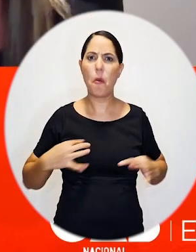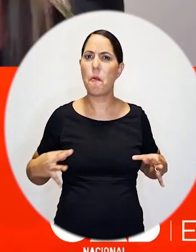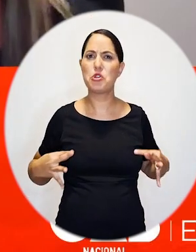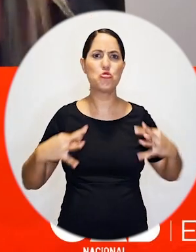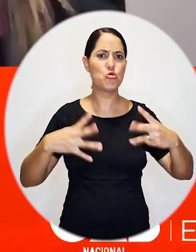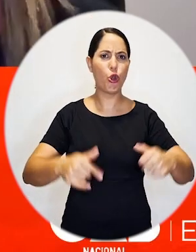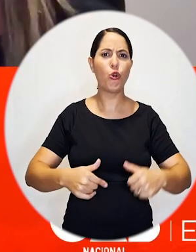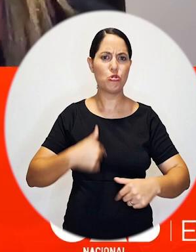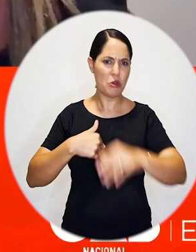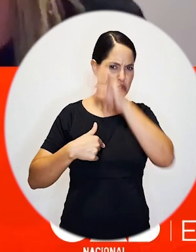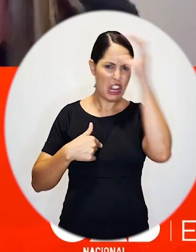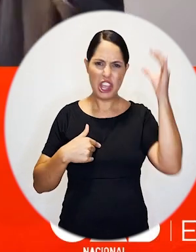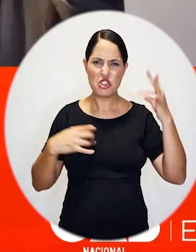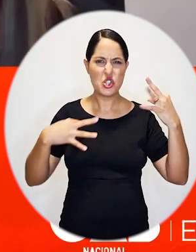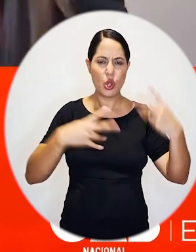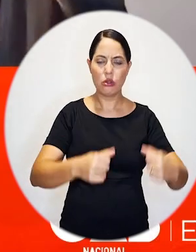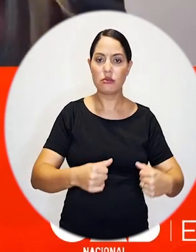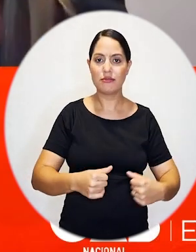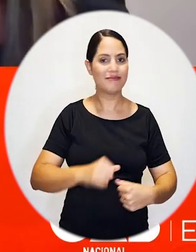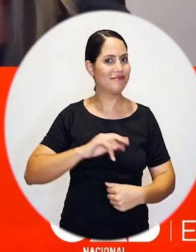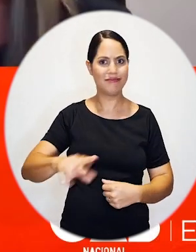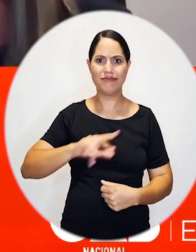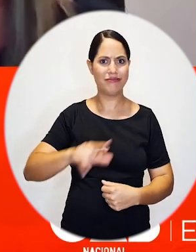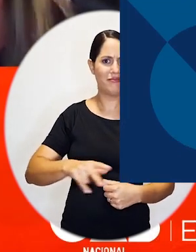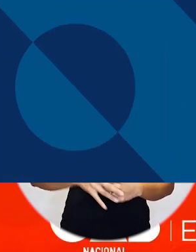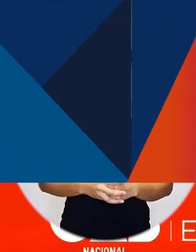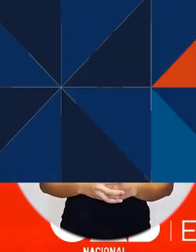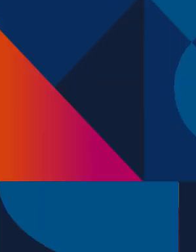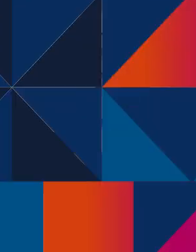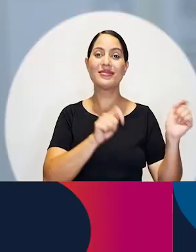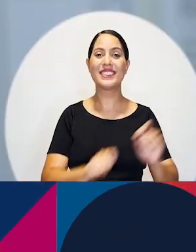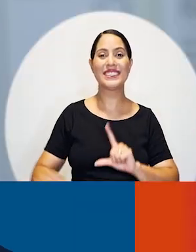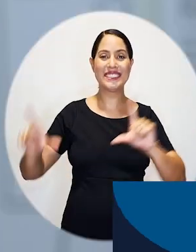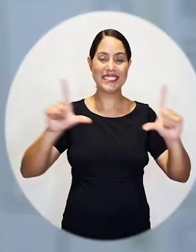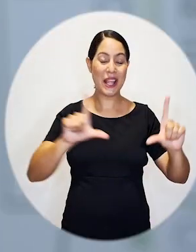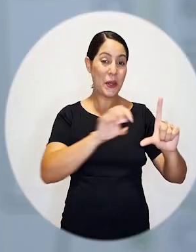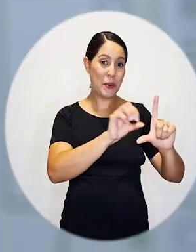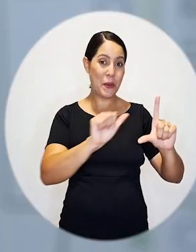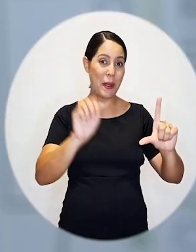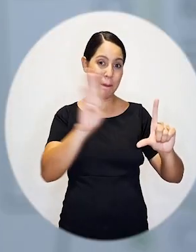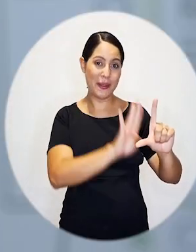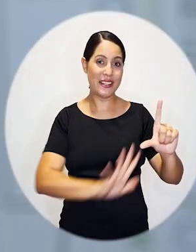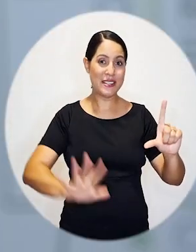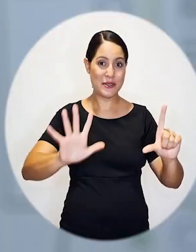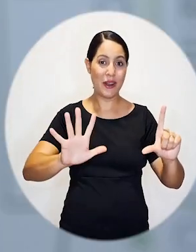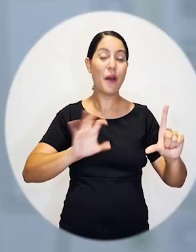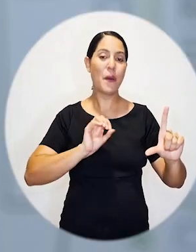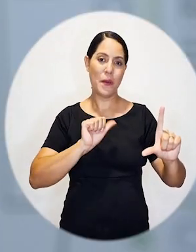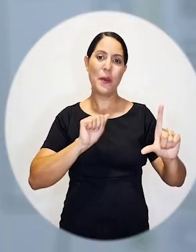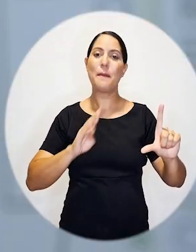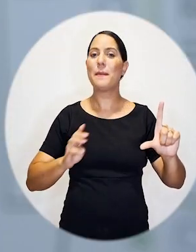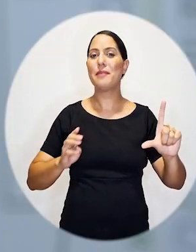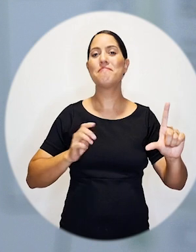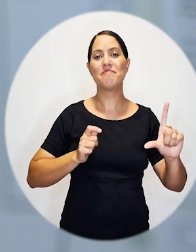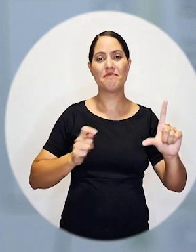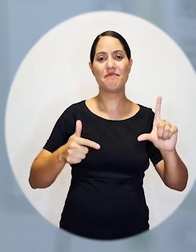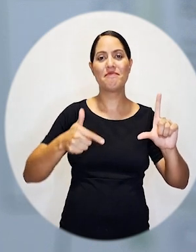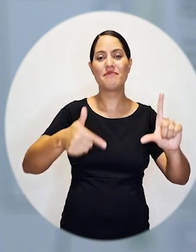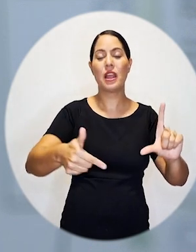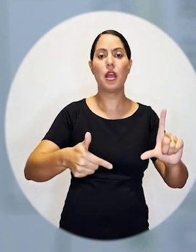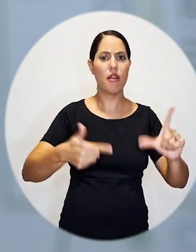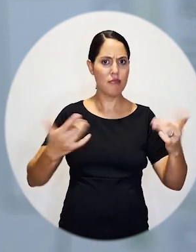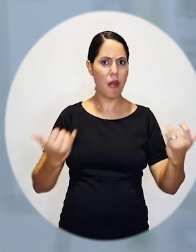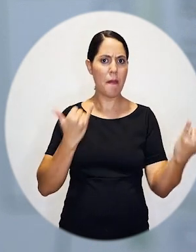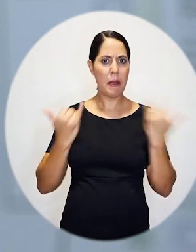todo mundo. Eu presto serviço para todo mundo? Não existe isso. Este programa é mais uma produção da Ordem dos Advogados do